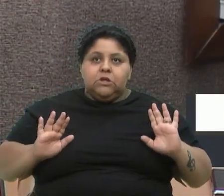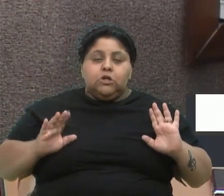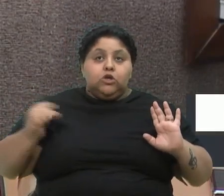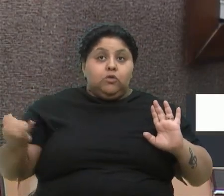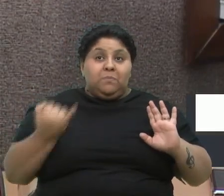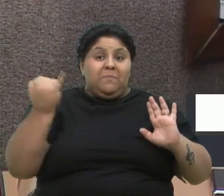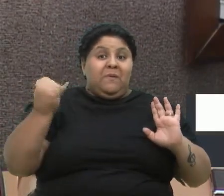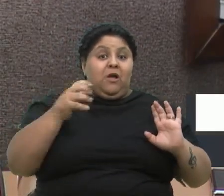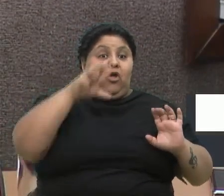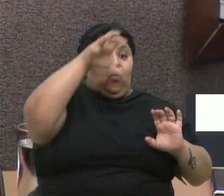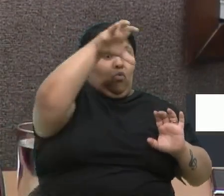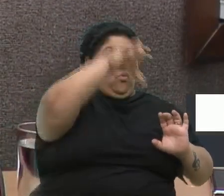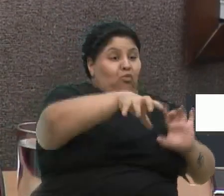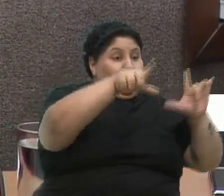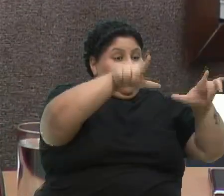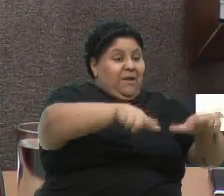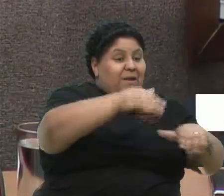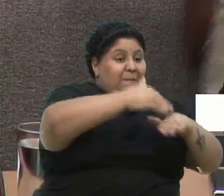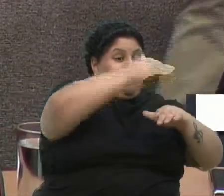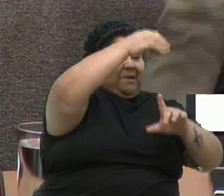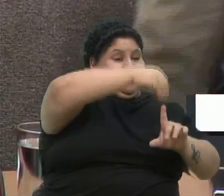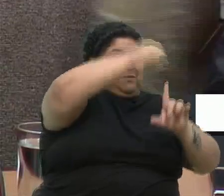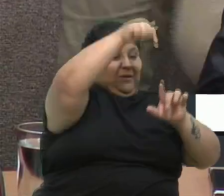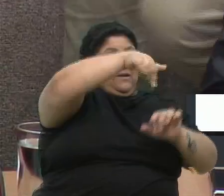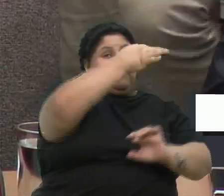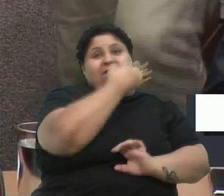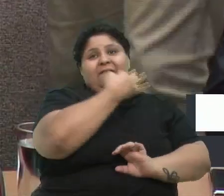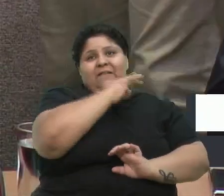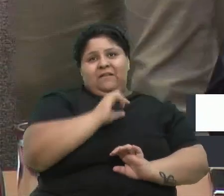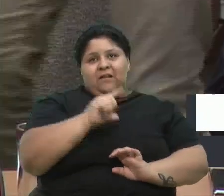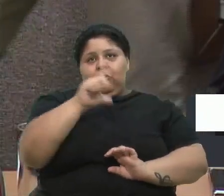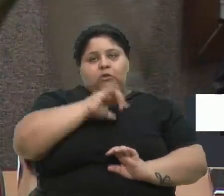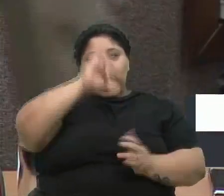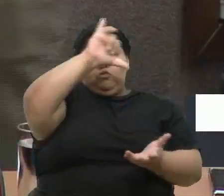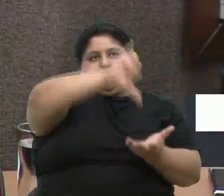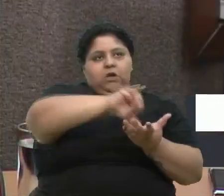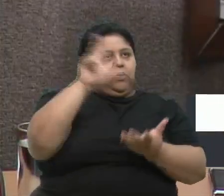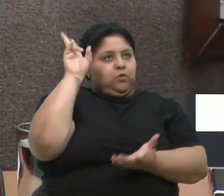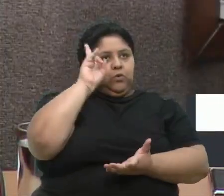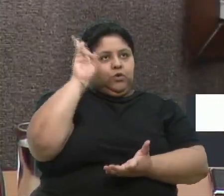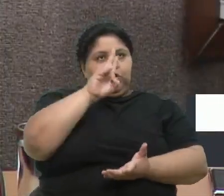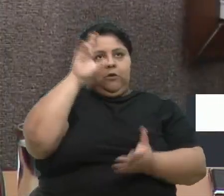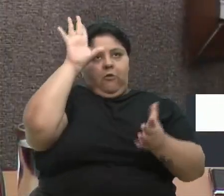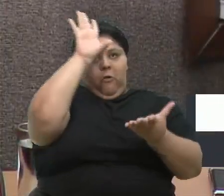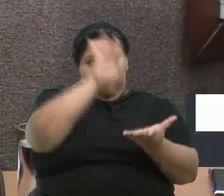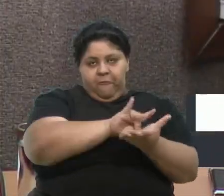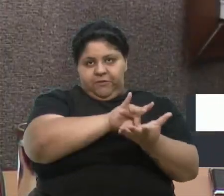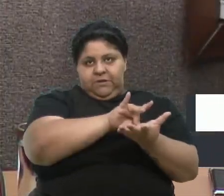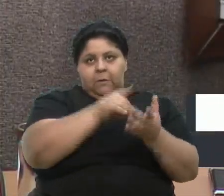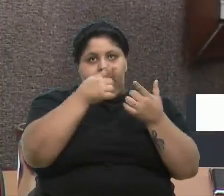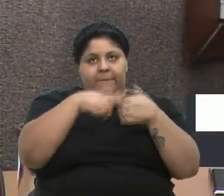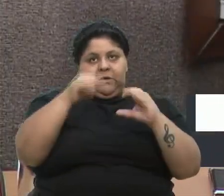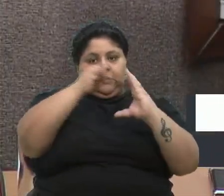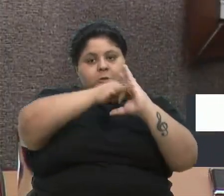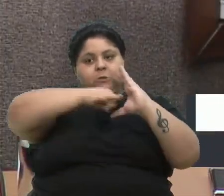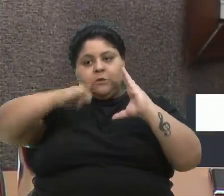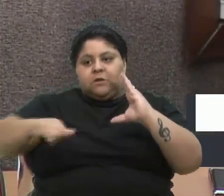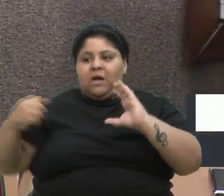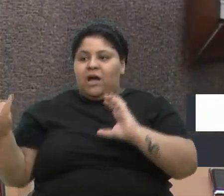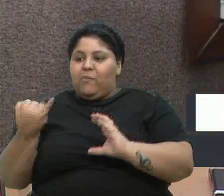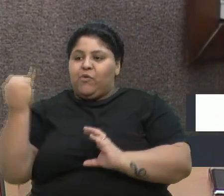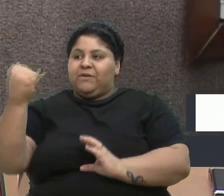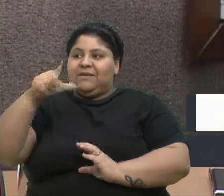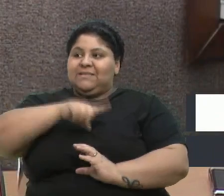Caxias do Sul, né? Nós não temos um centro histórico pré-estabelecido, mas São Peregrino não resta dúvida da importância que tem.